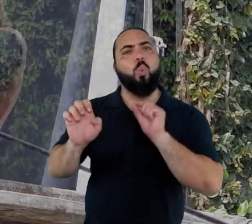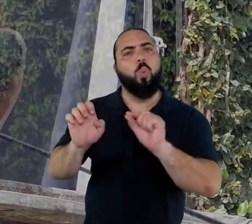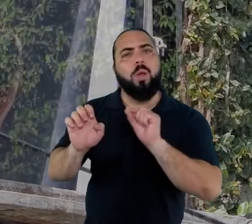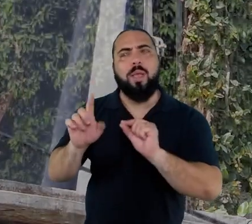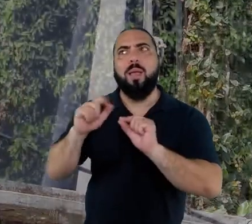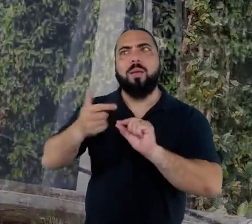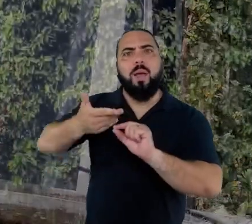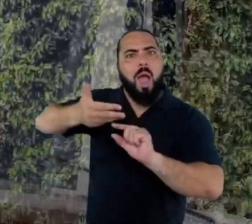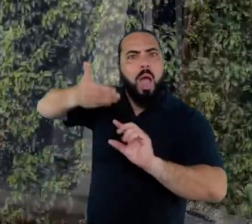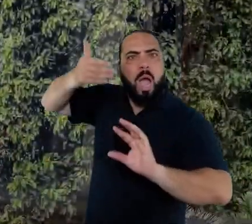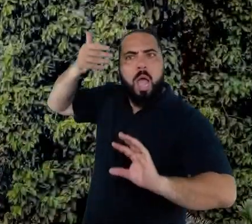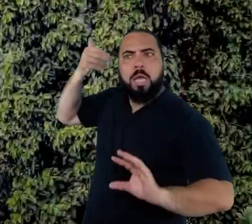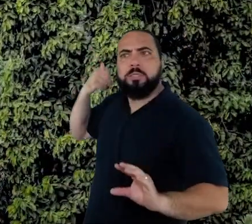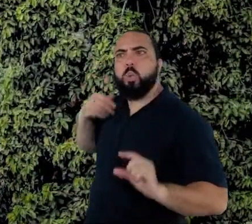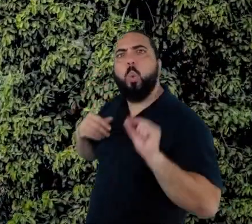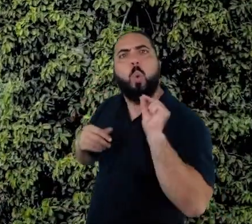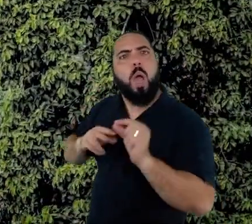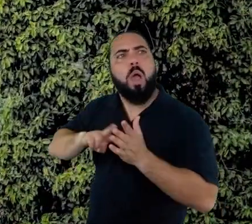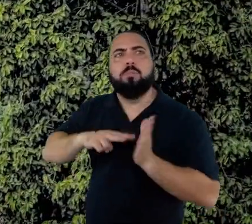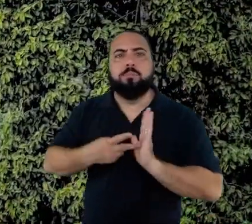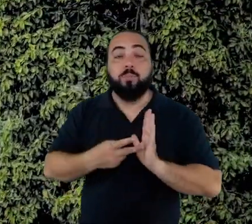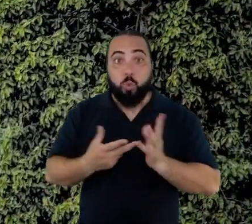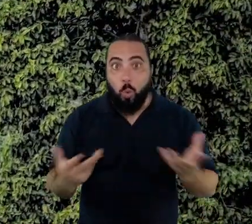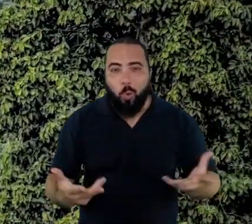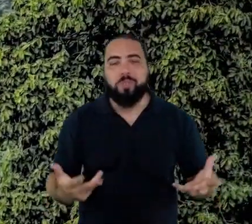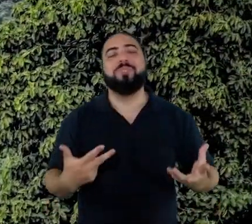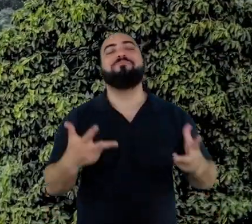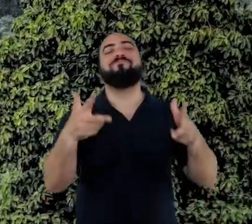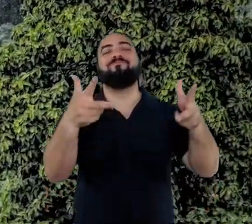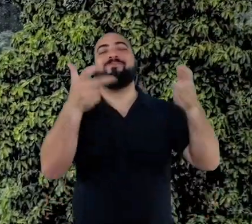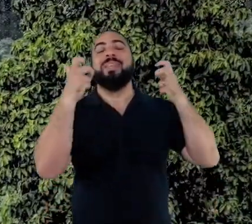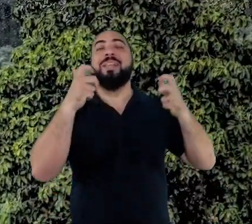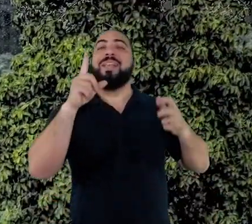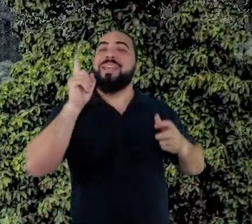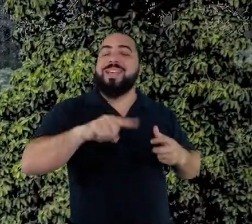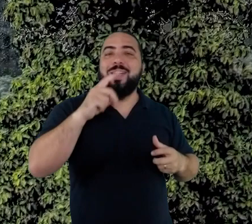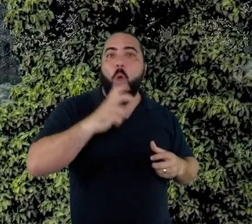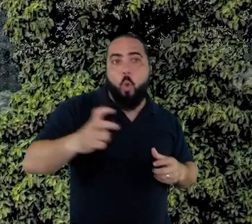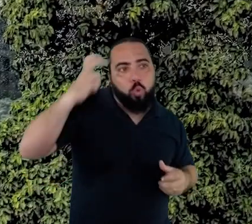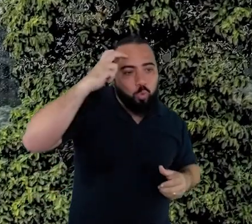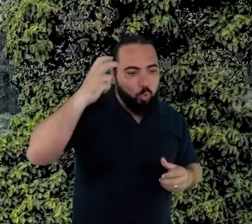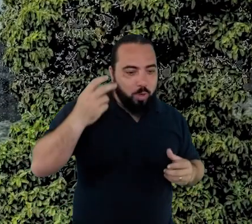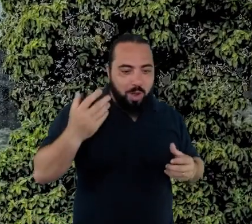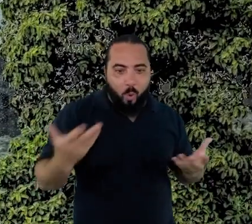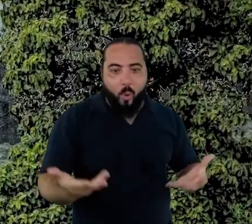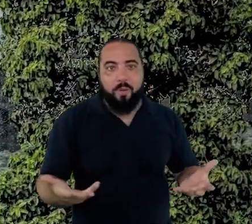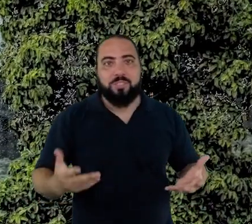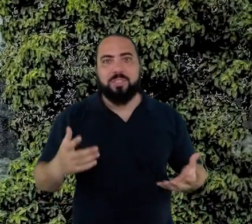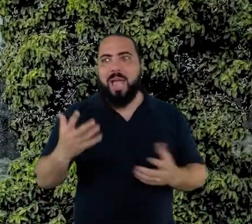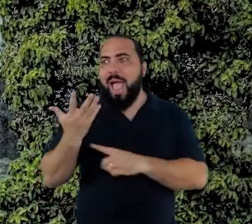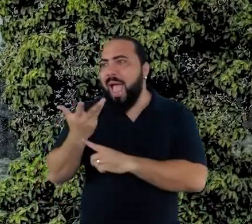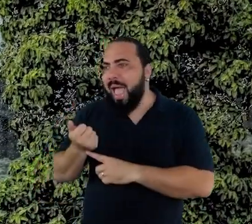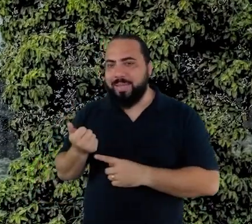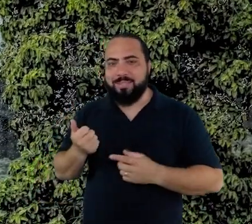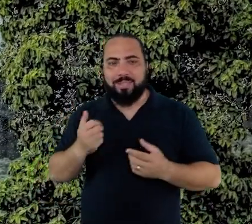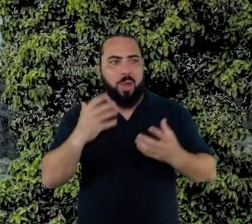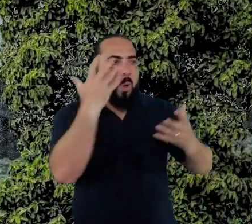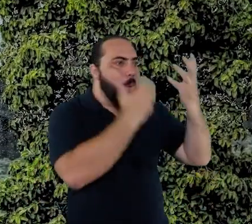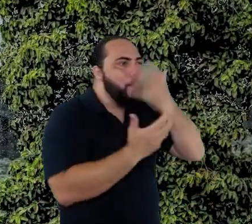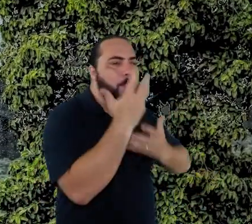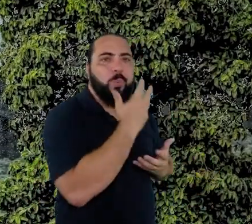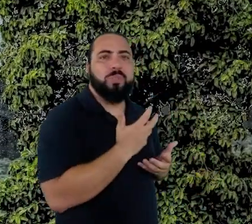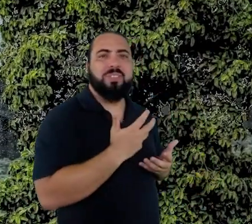na ladeira da Glória. Ancestralidade, né? E hoje eu vejo assim que muito da nossa cultura, muito da nossa arte, muito da nossa